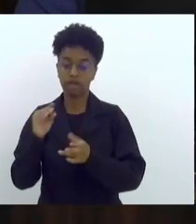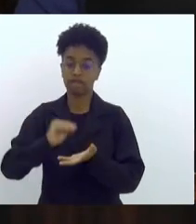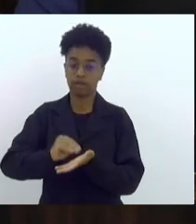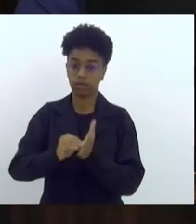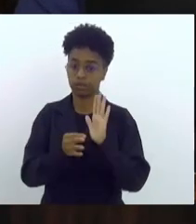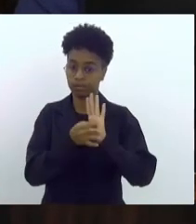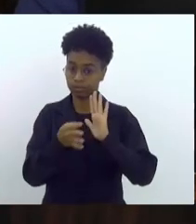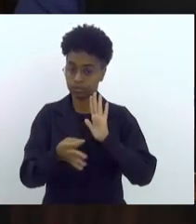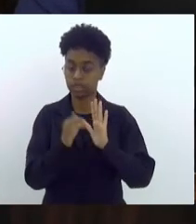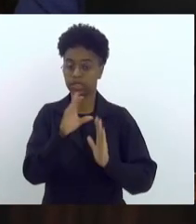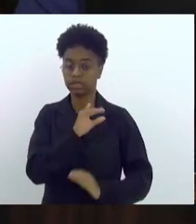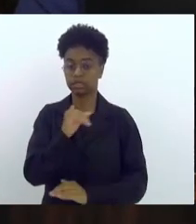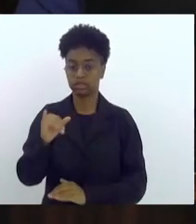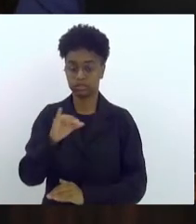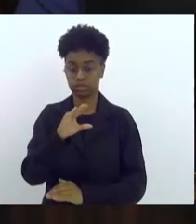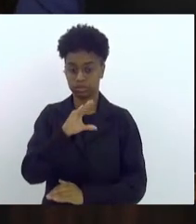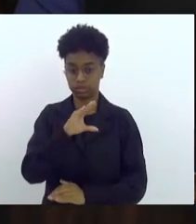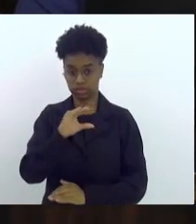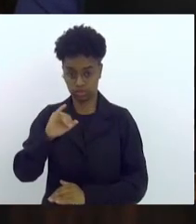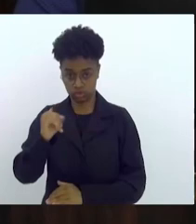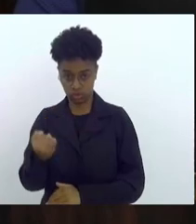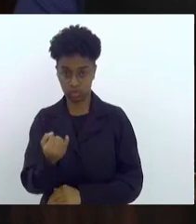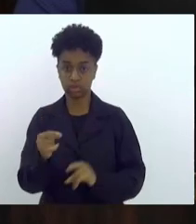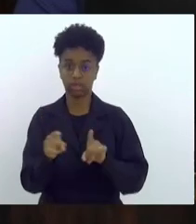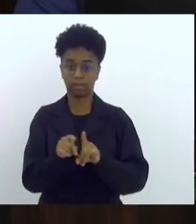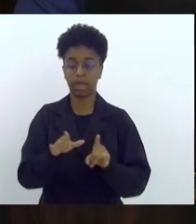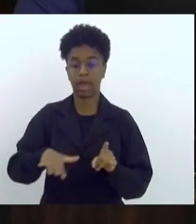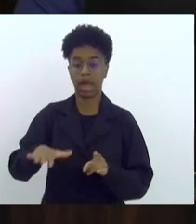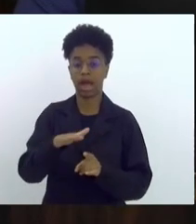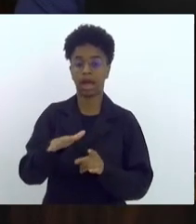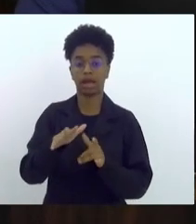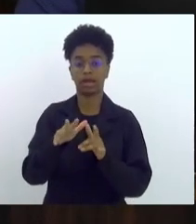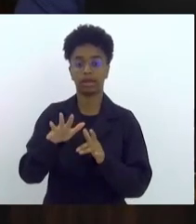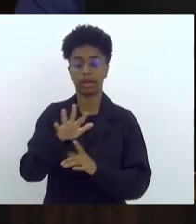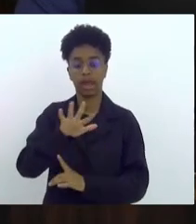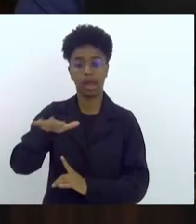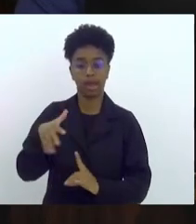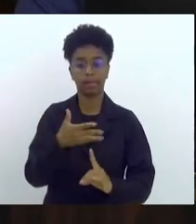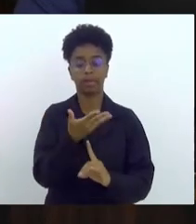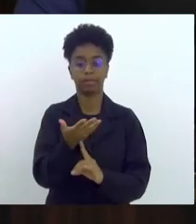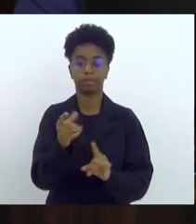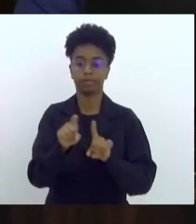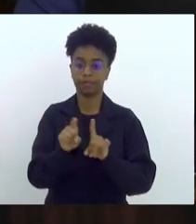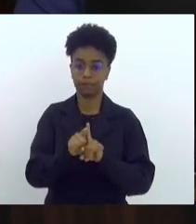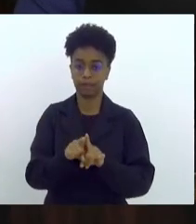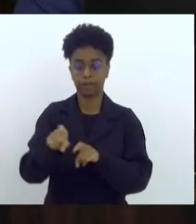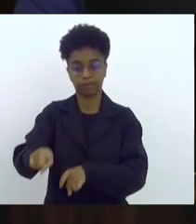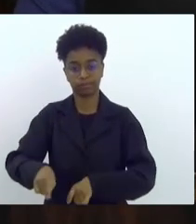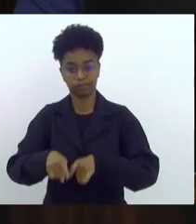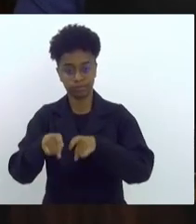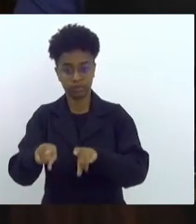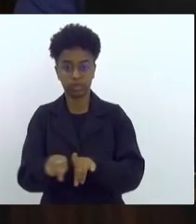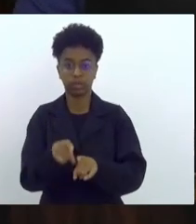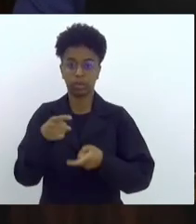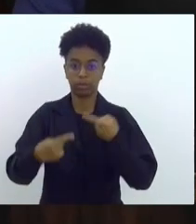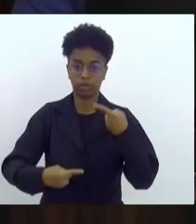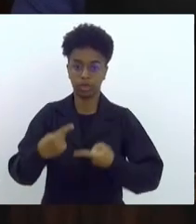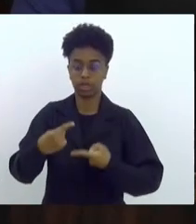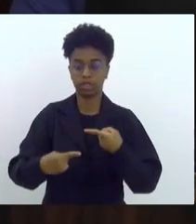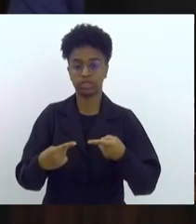comissões de Constituição e Justiça, de saneamento ambiental, de agricultura pecuária e políticas rural,